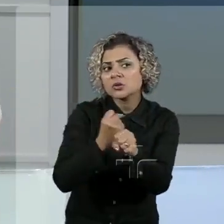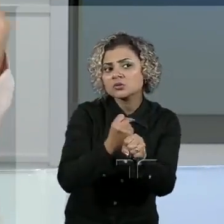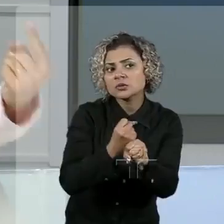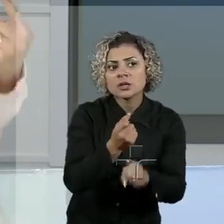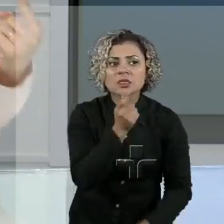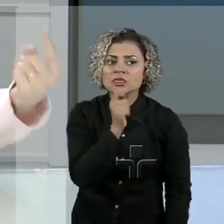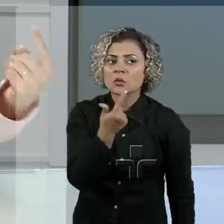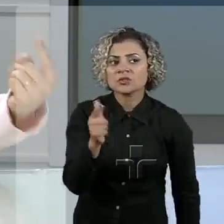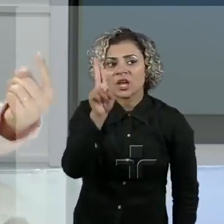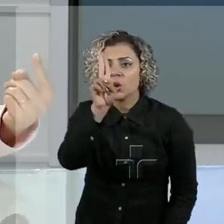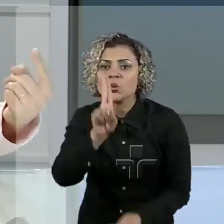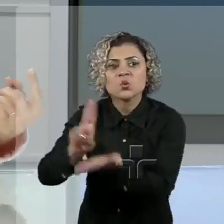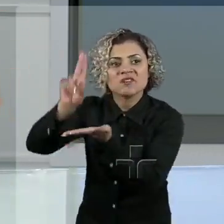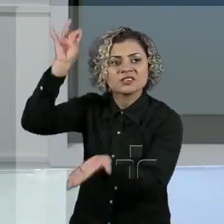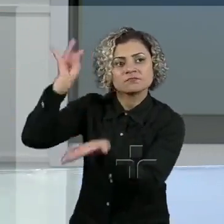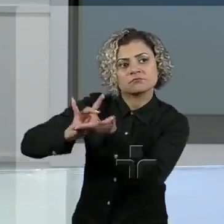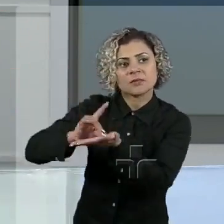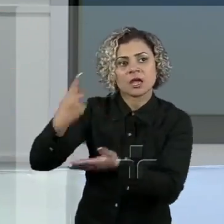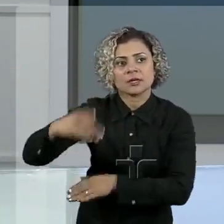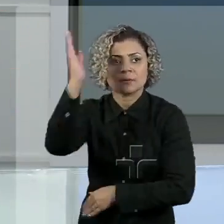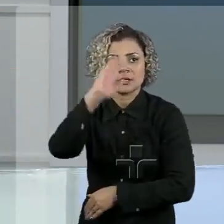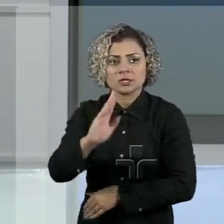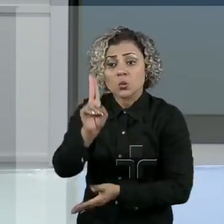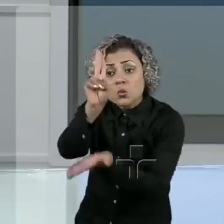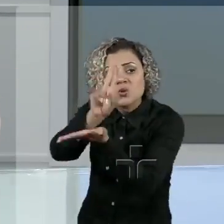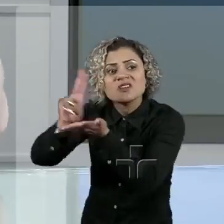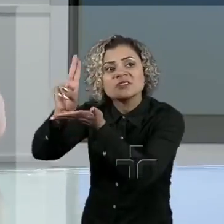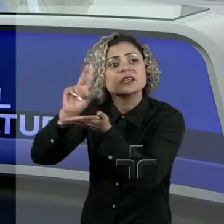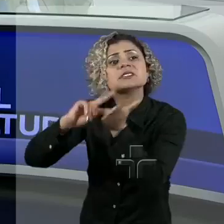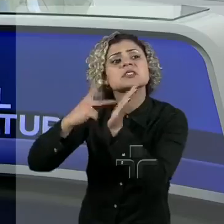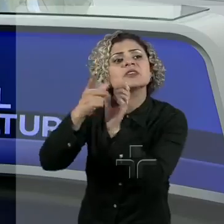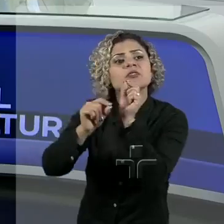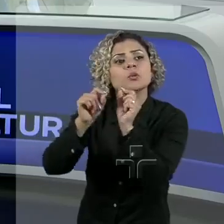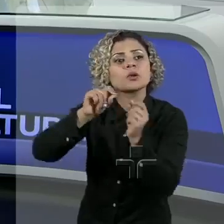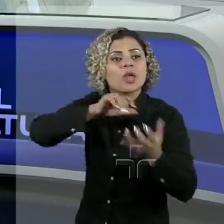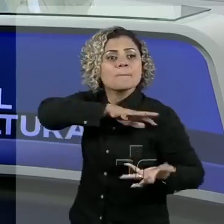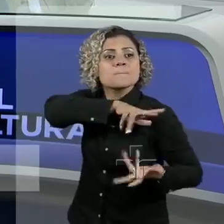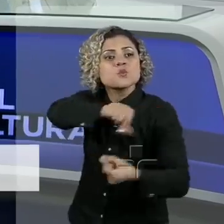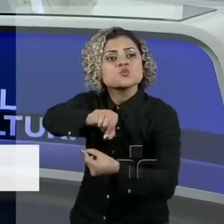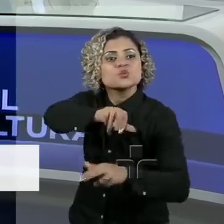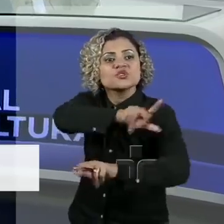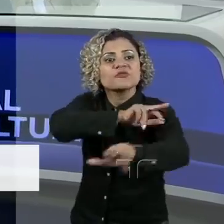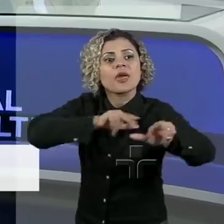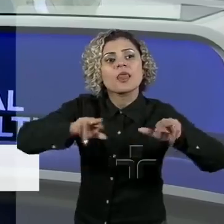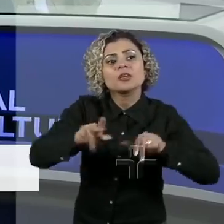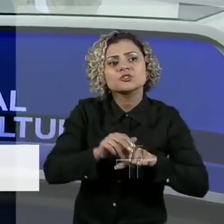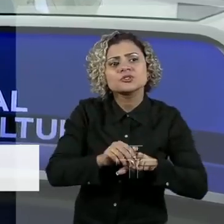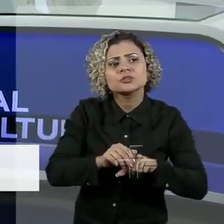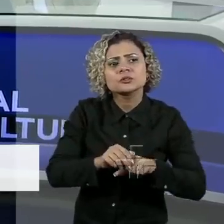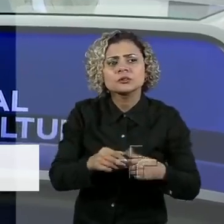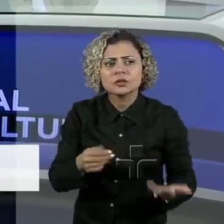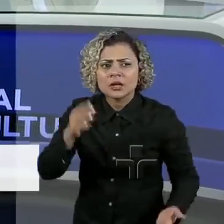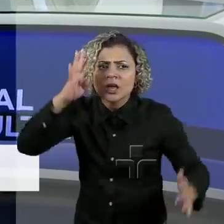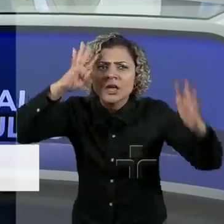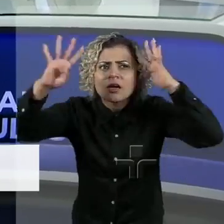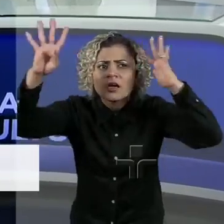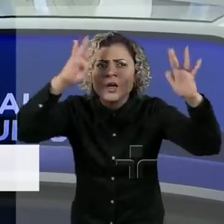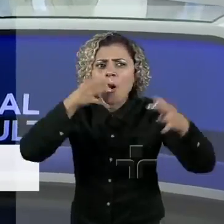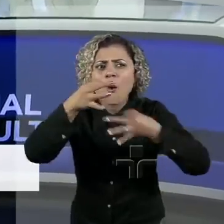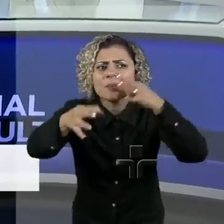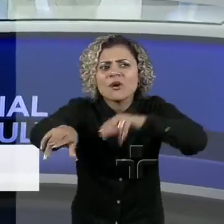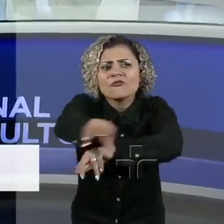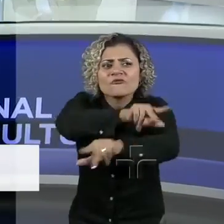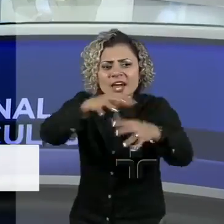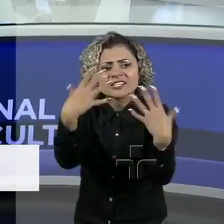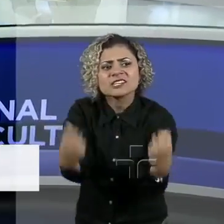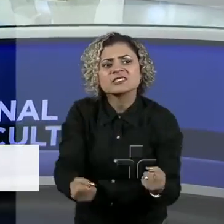existe universidade no Brasil, porque universidade significa universo. É necessário que todos os pensamentos sejam